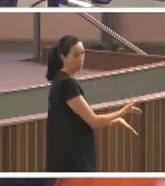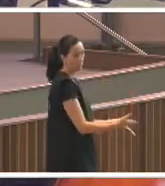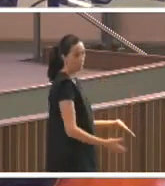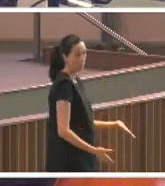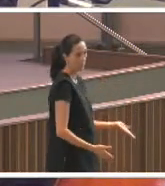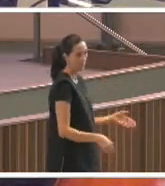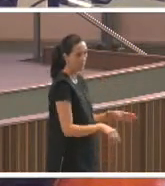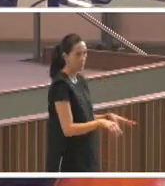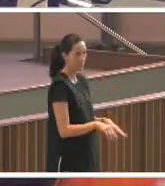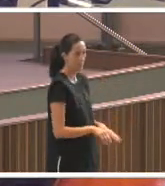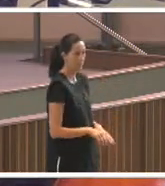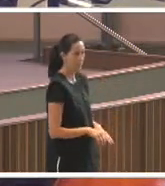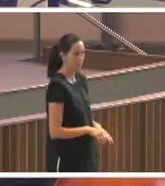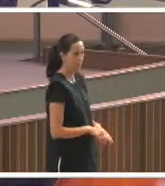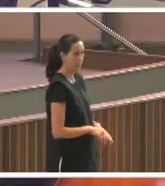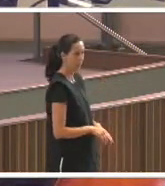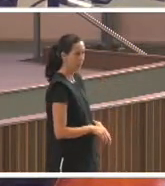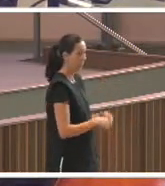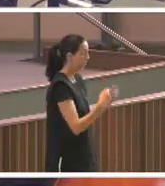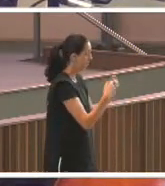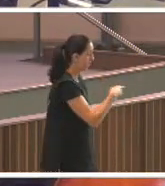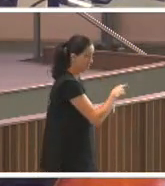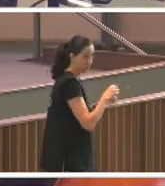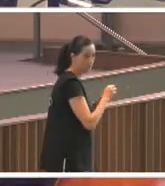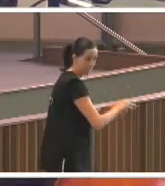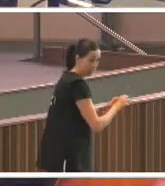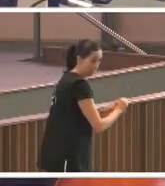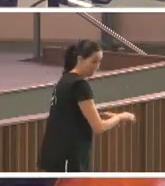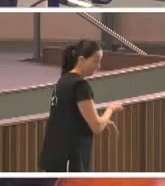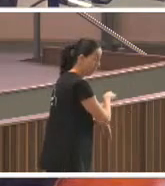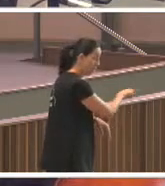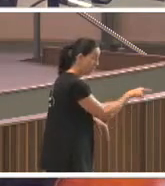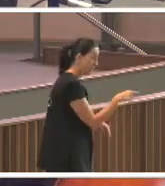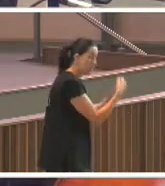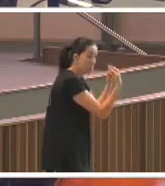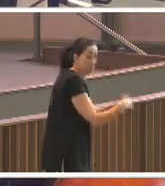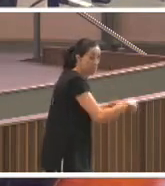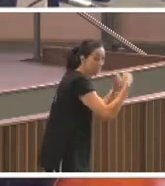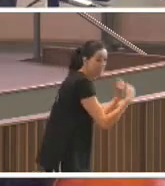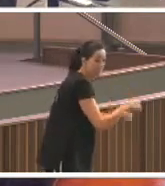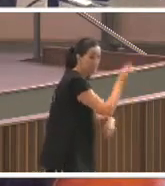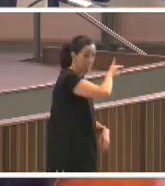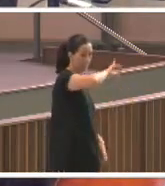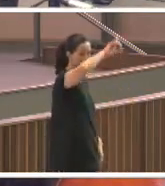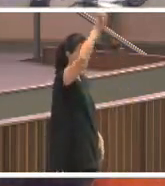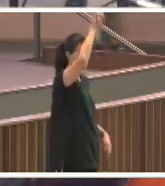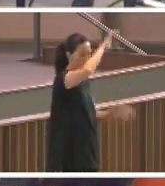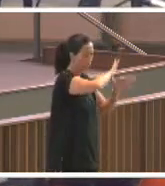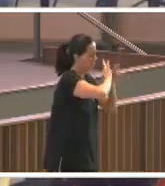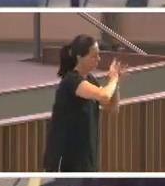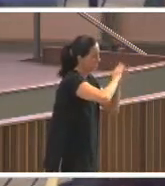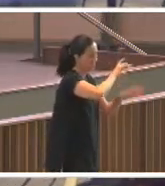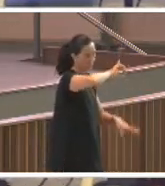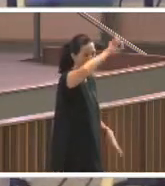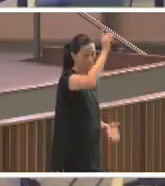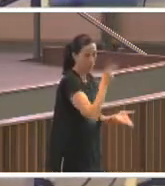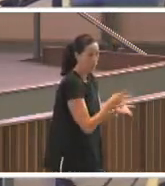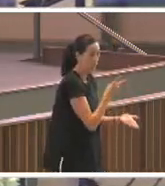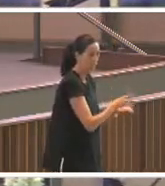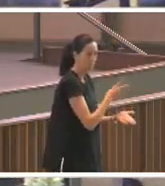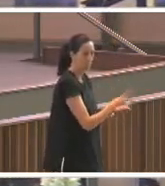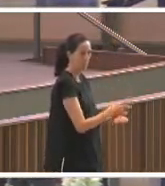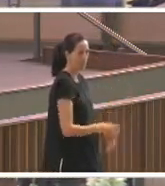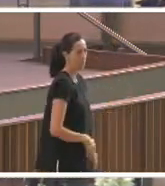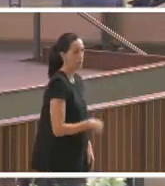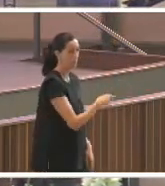no sentido de dependência de Deus, de busca de Deus. Você quer ver alguém desejar